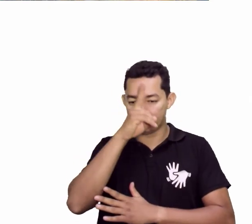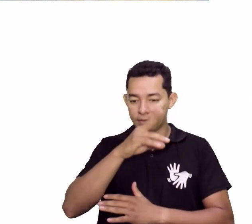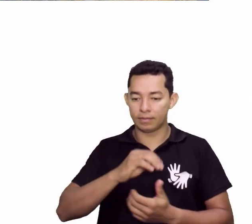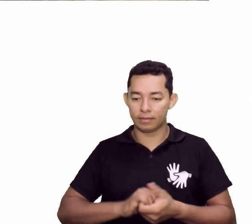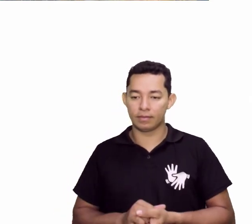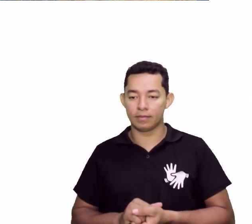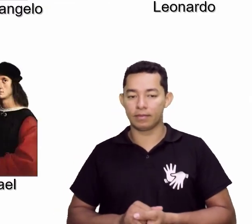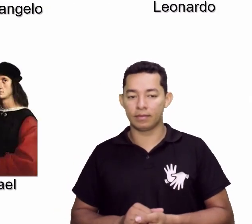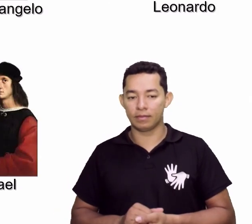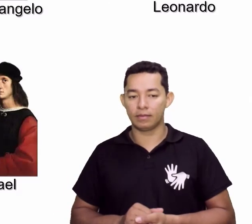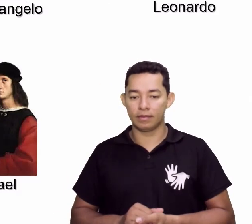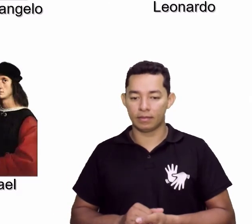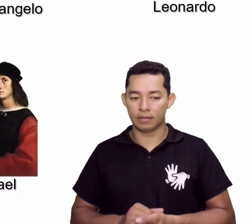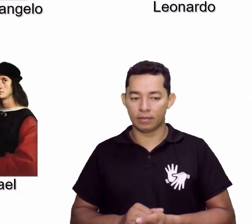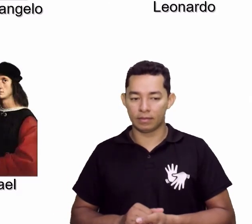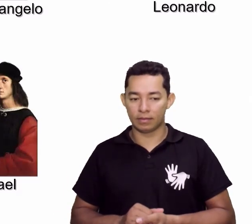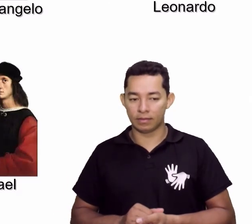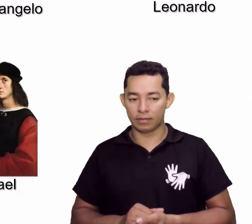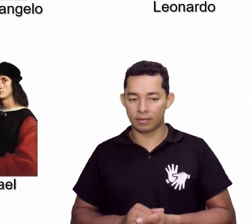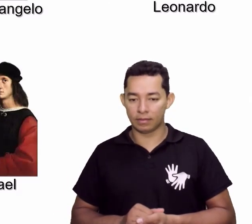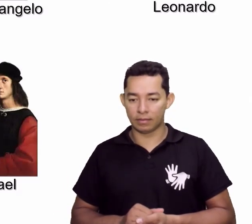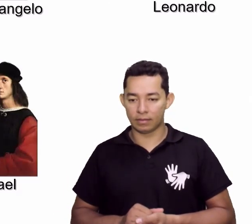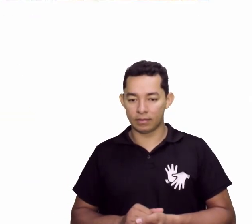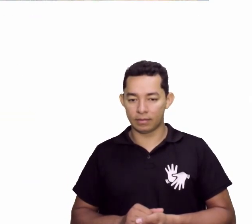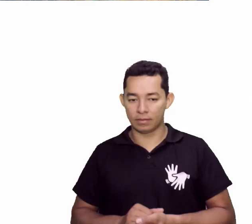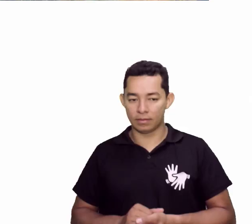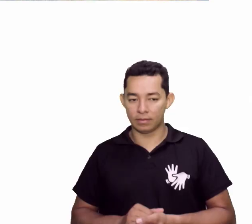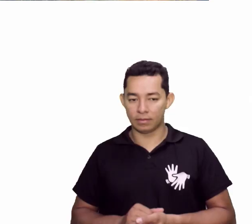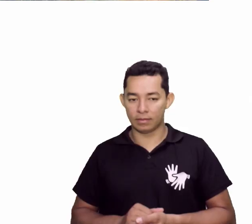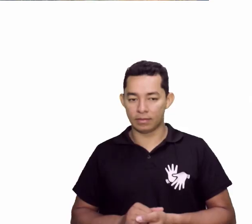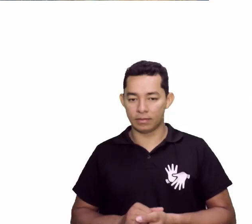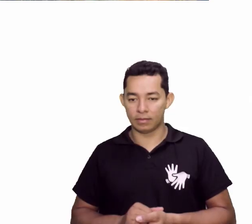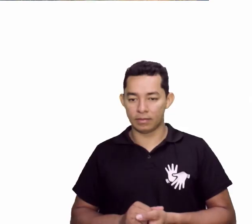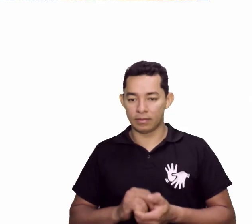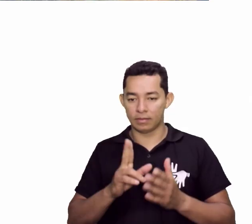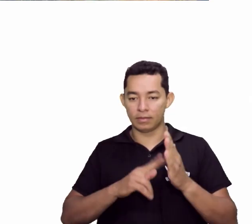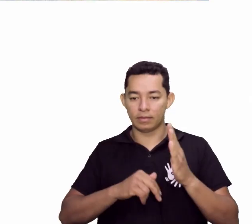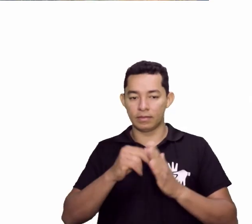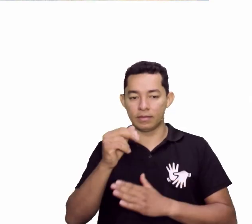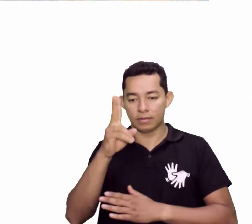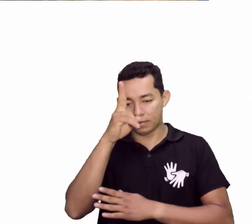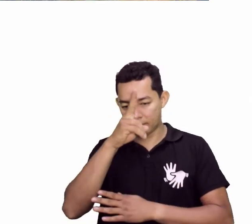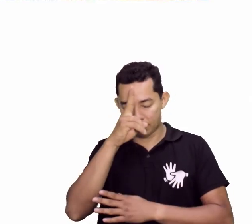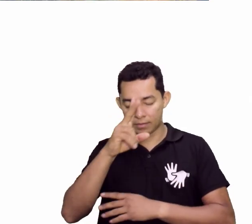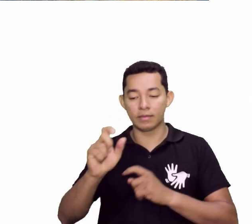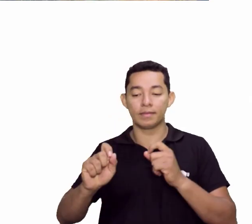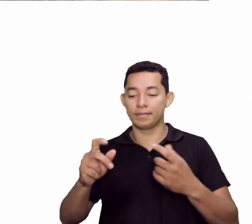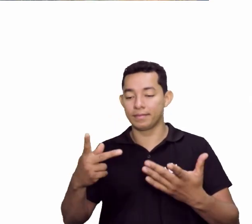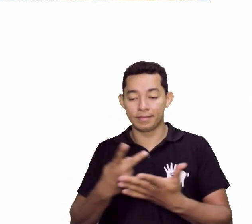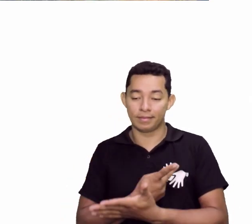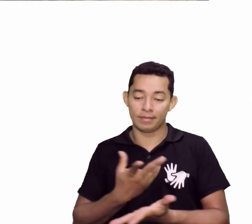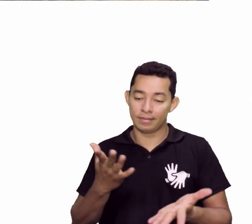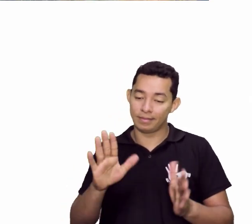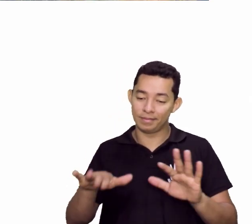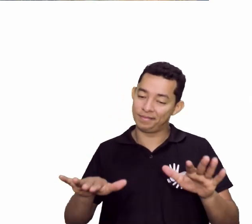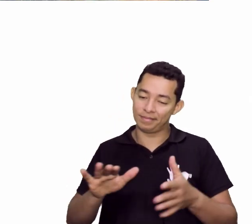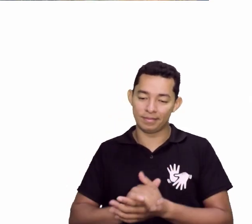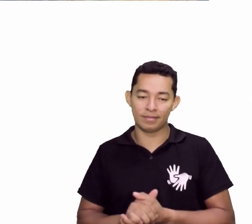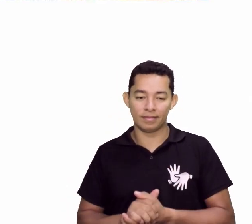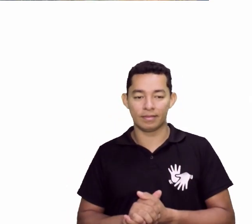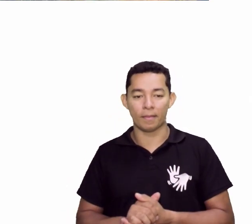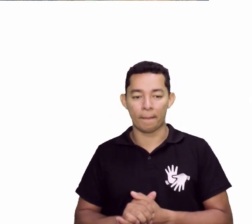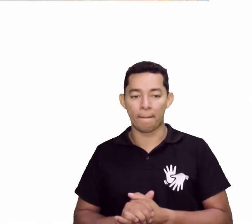bom? A pintura histórica, opa, acidente aqui acontece. A pintura